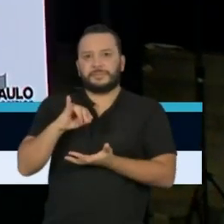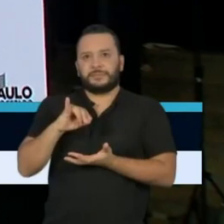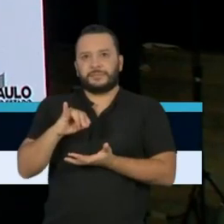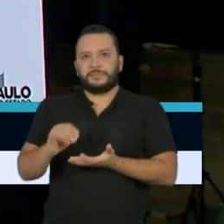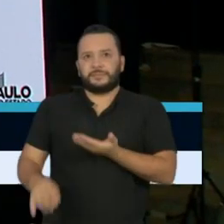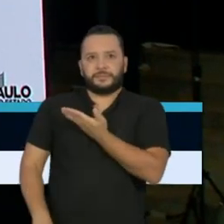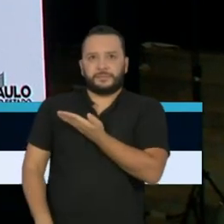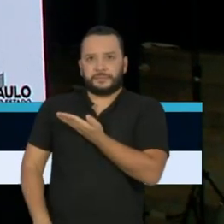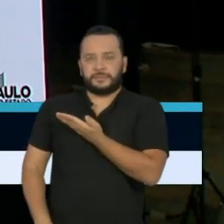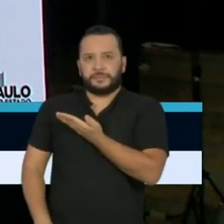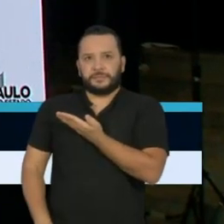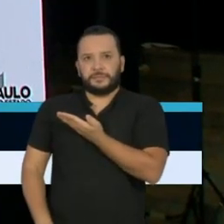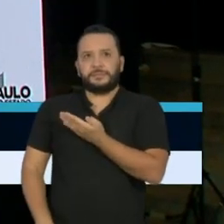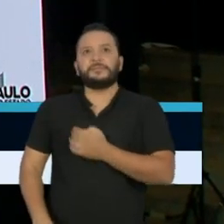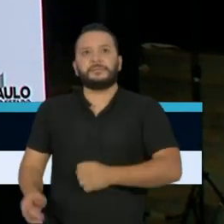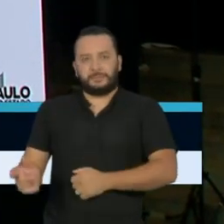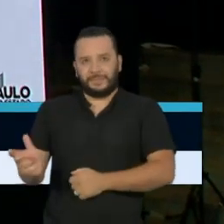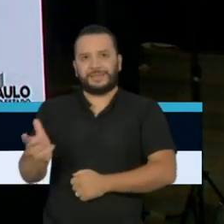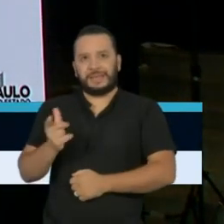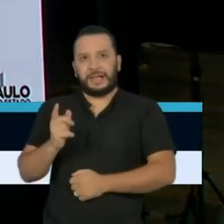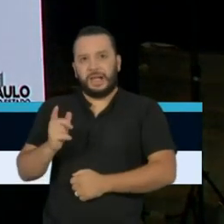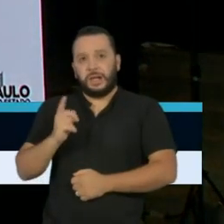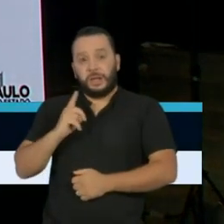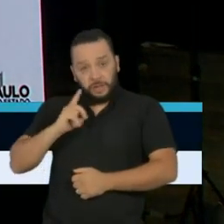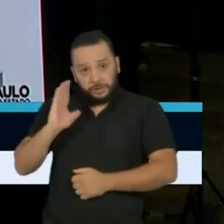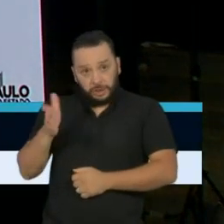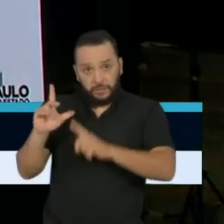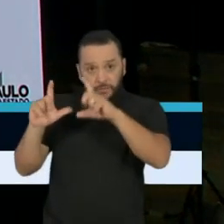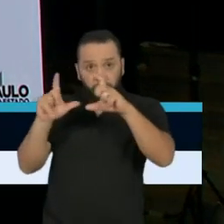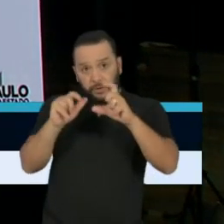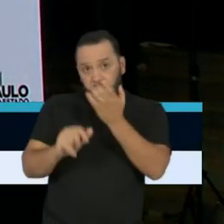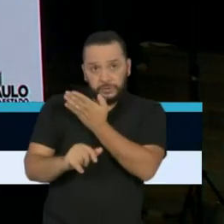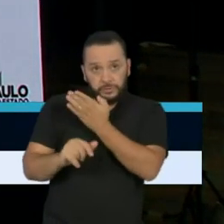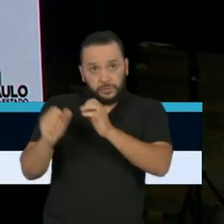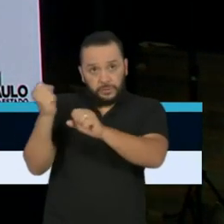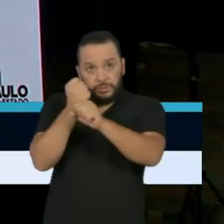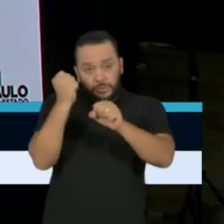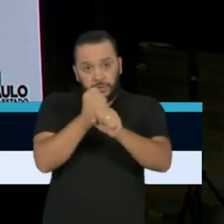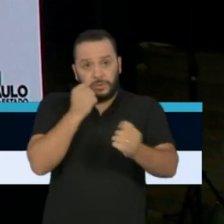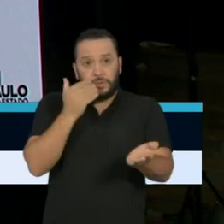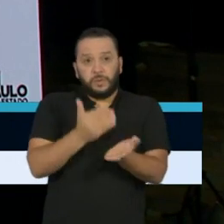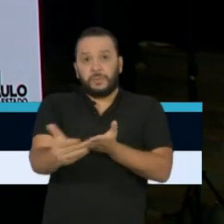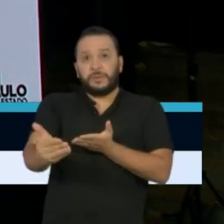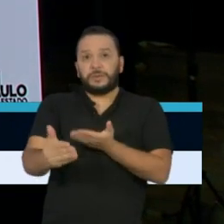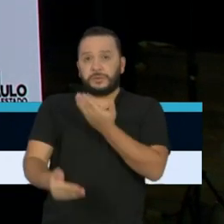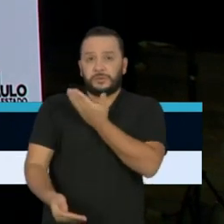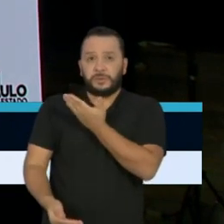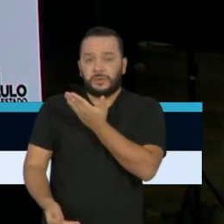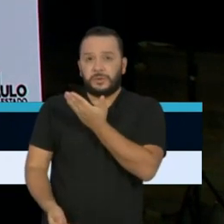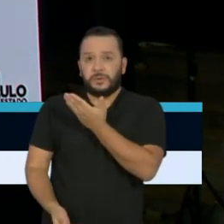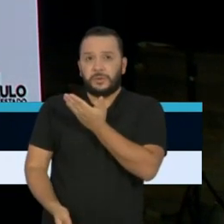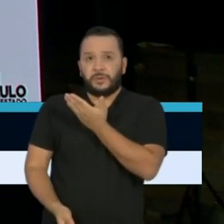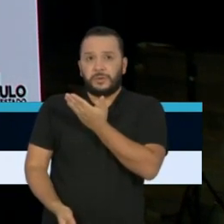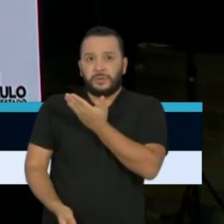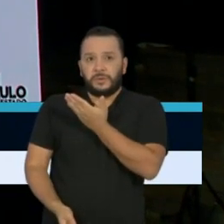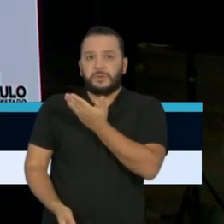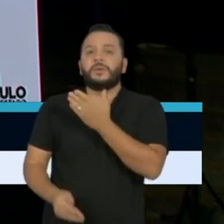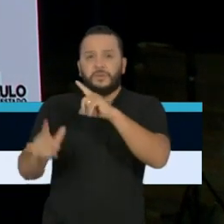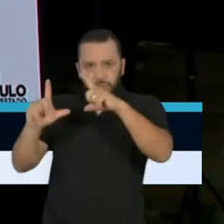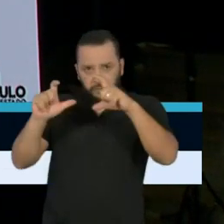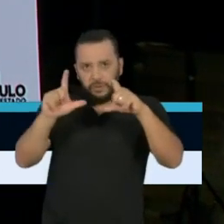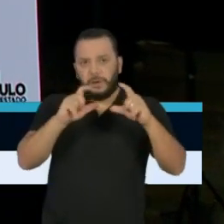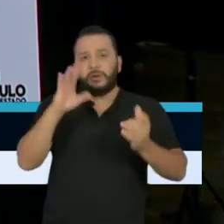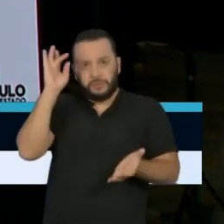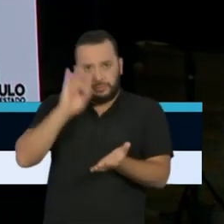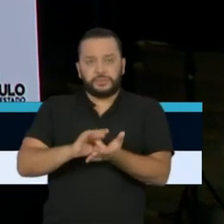favor, e ele vai ter, aqui já são fotos, né? Um desenho em cima, não, as duas são fotos do que